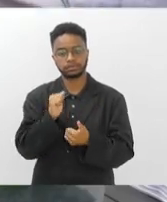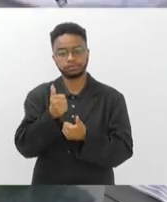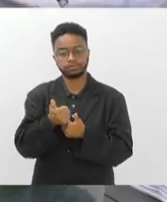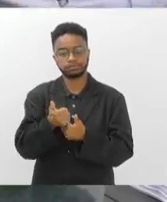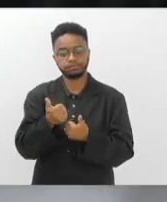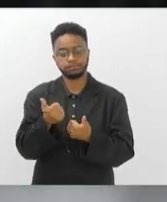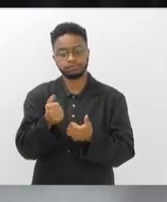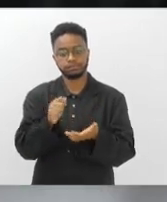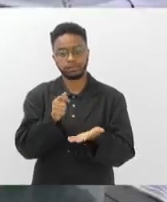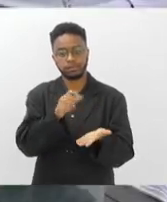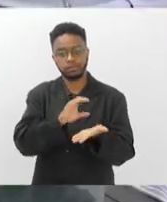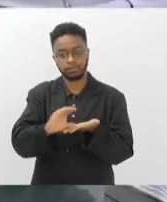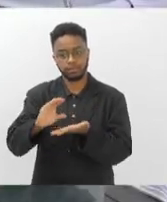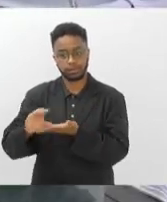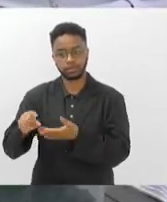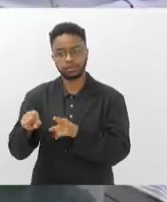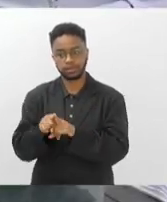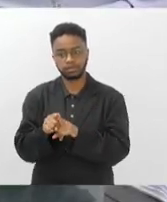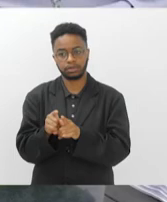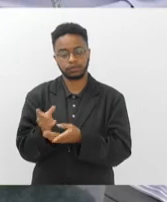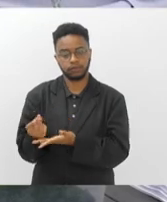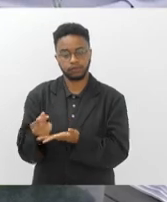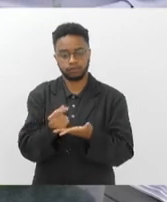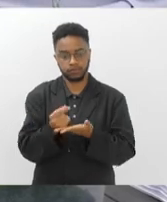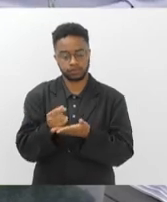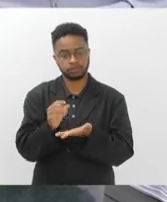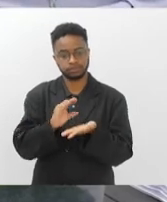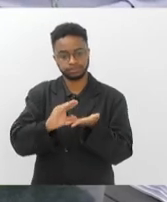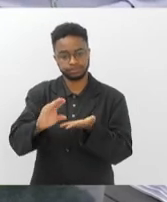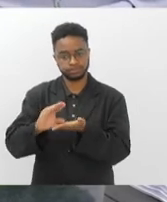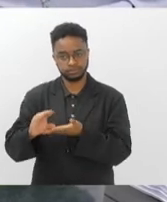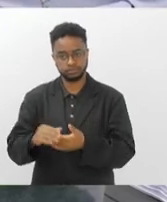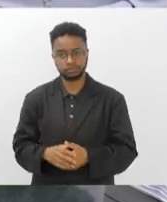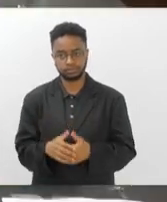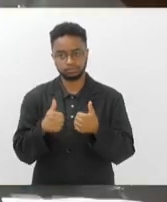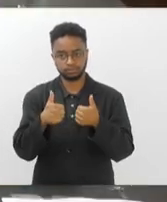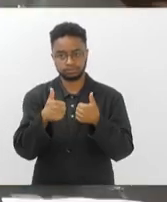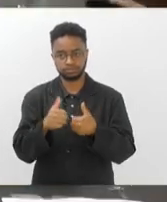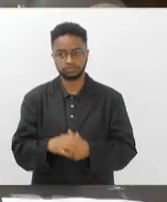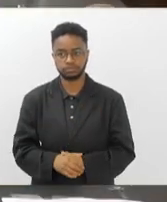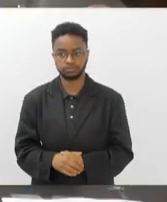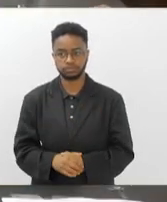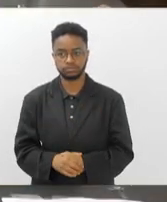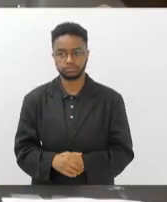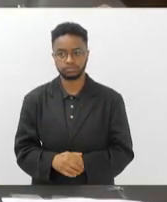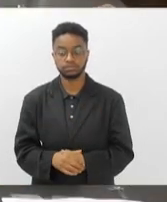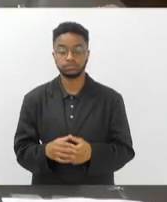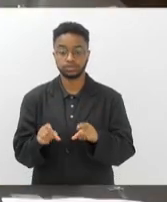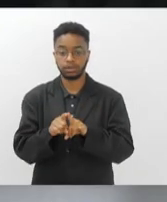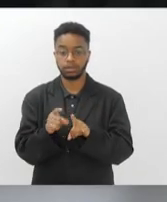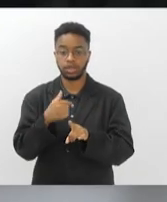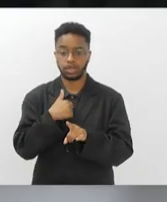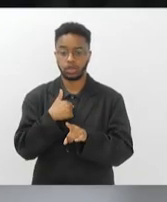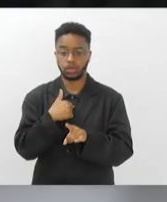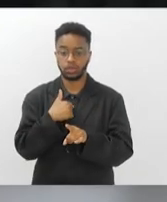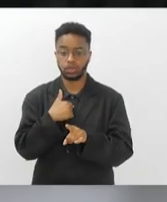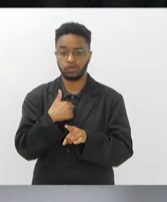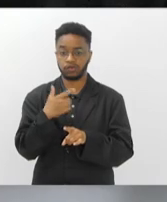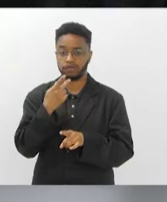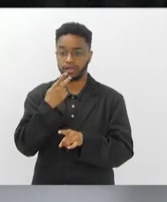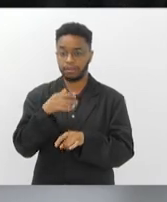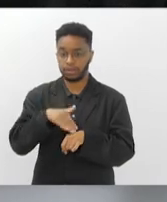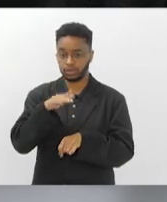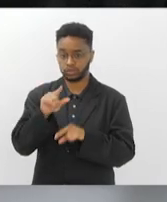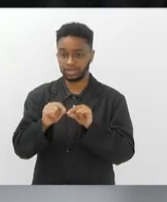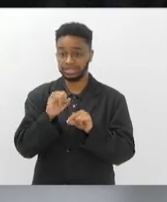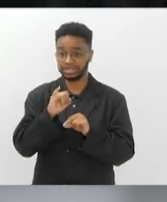ir lá. Como fonte de financiamento, de recursos para isso. E aí, vou ser mais ousado. Vossa Excelência, se a